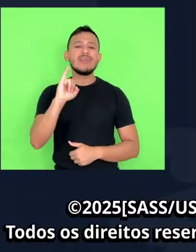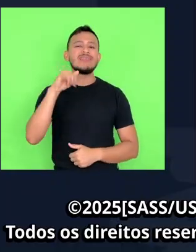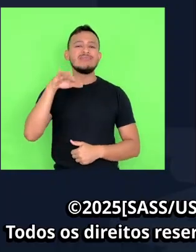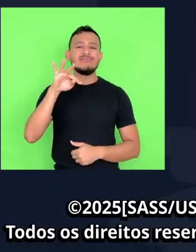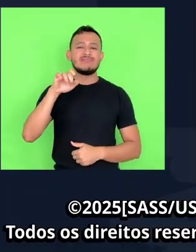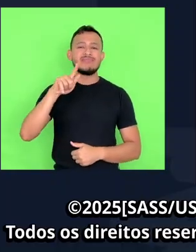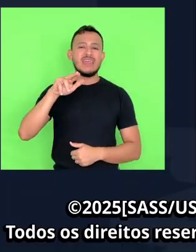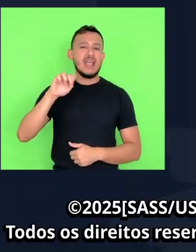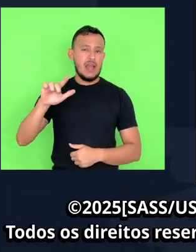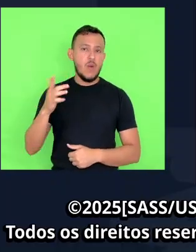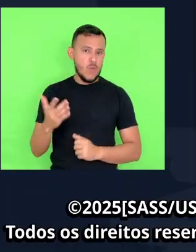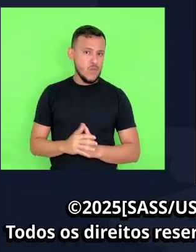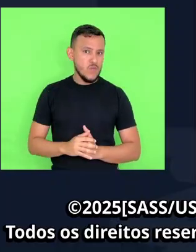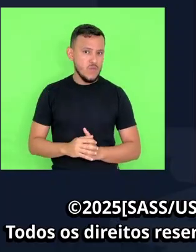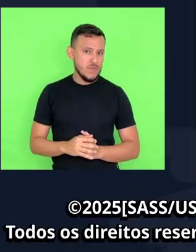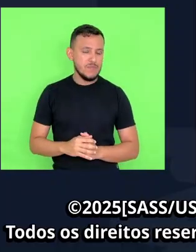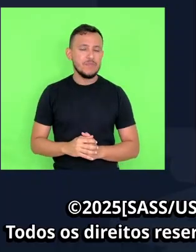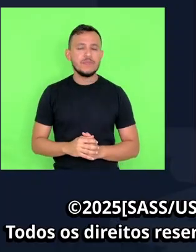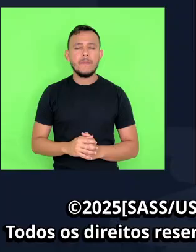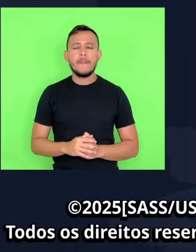arroz polido, né?